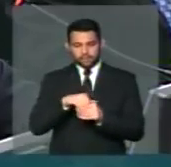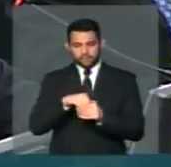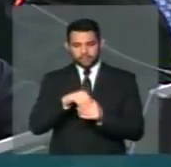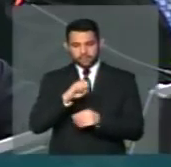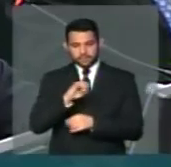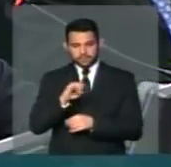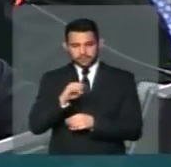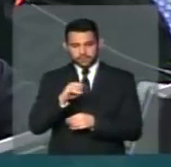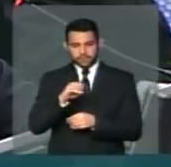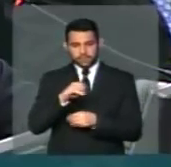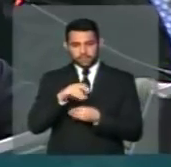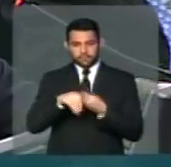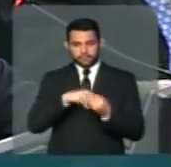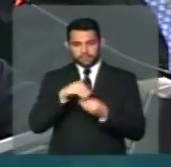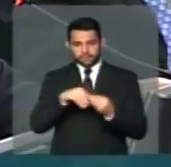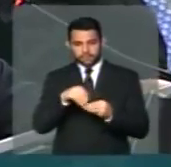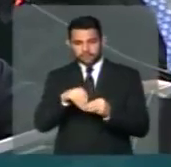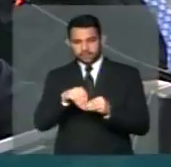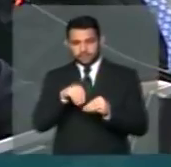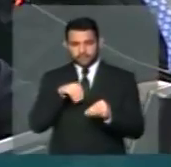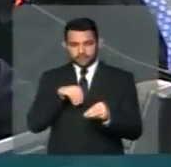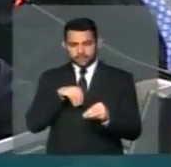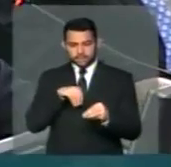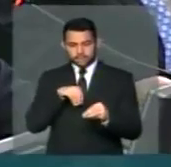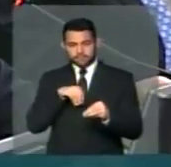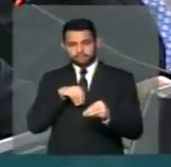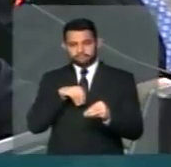se envolvido, se afastasse